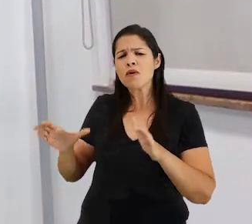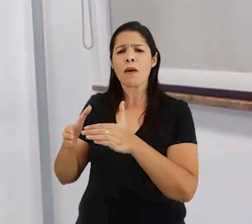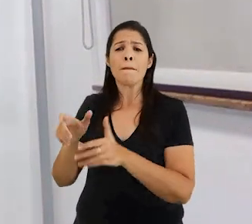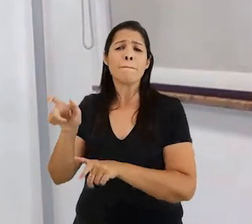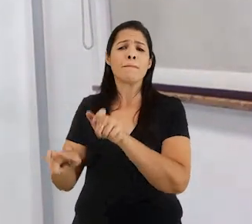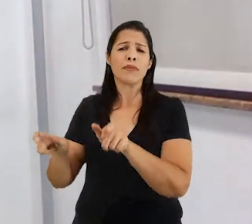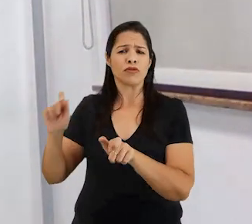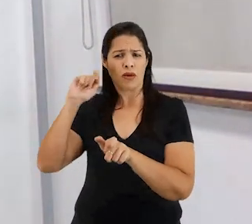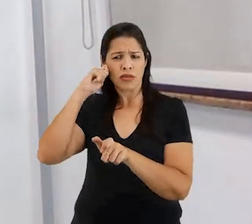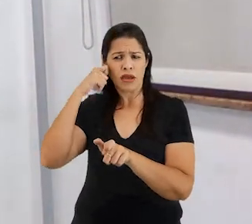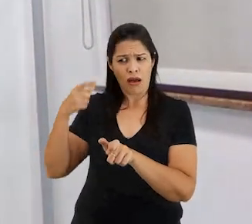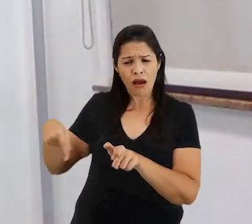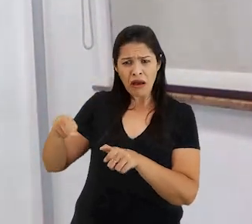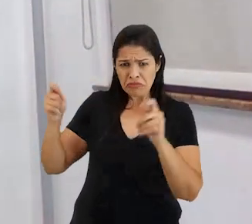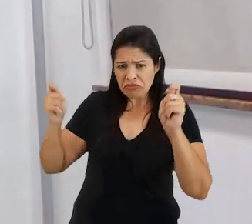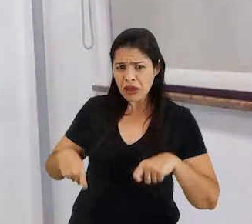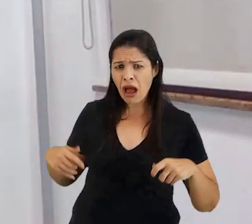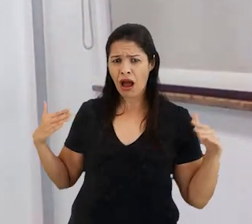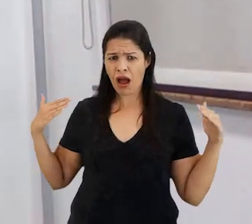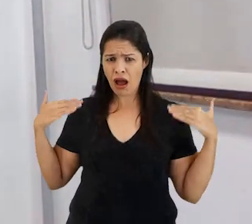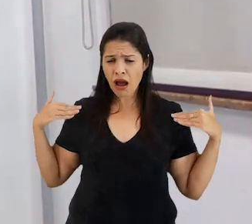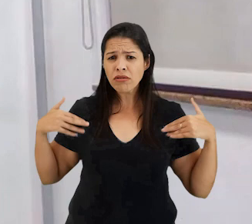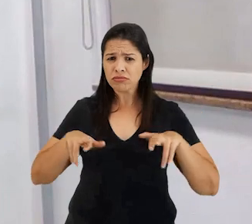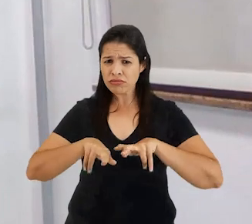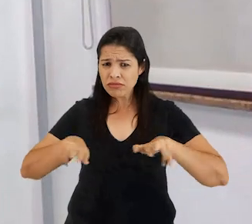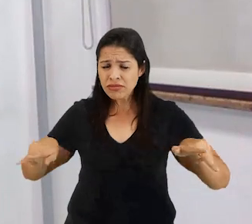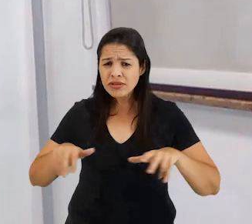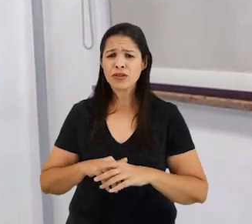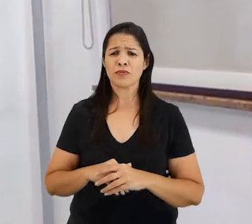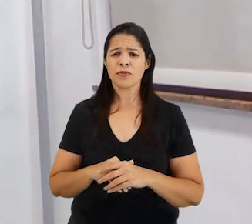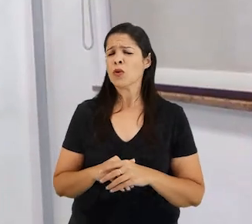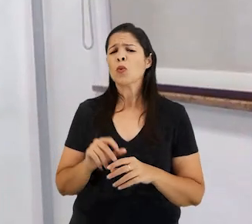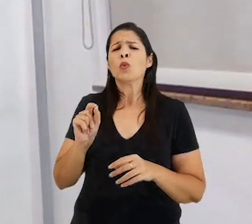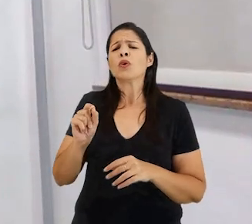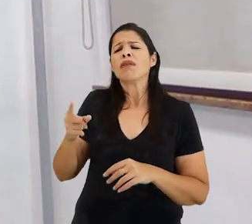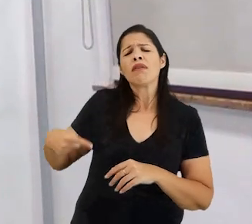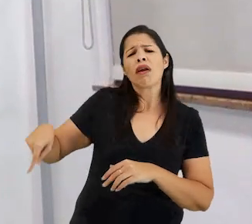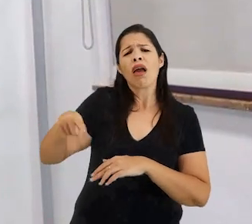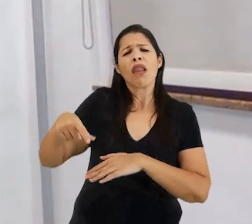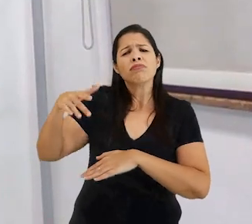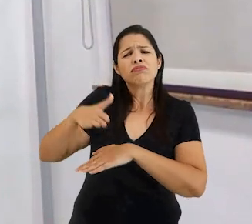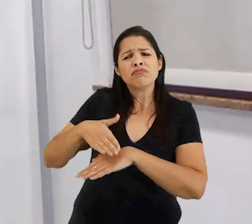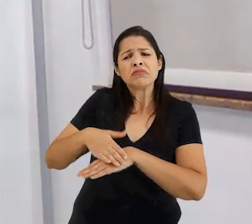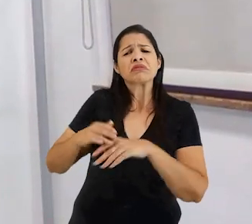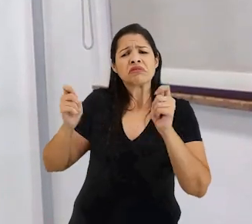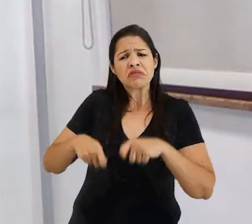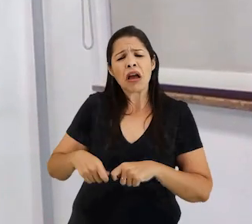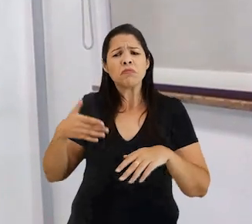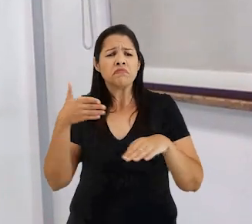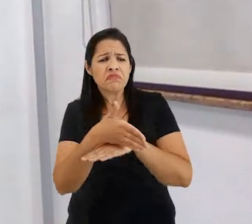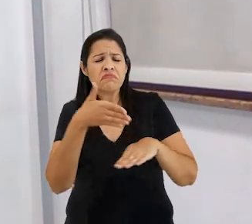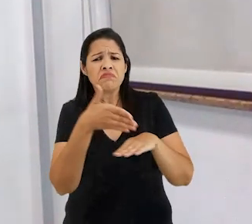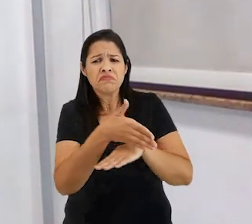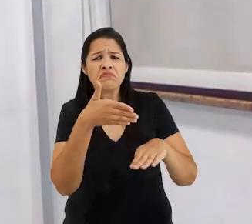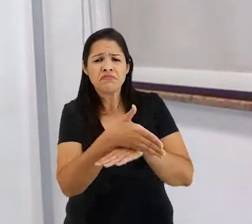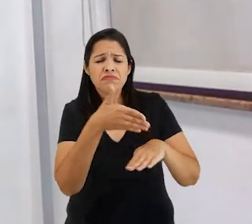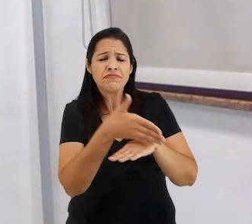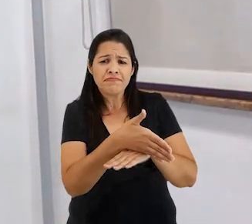têm ao lazer. E quais os tipos de atividades que são significativas para essa parcela tão grande da população